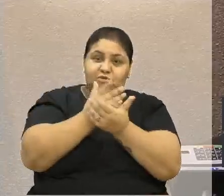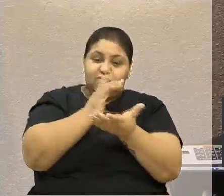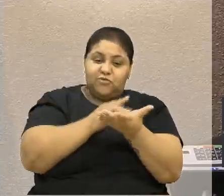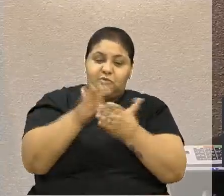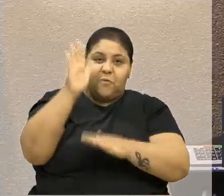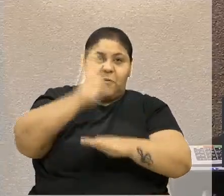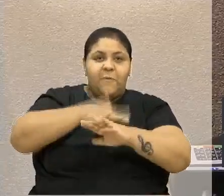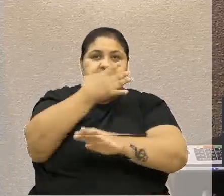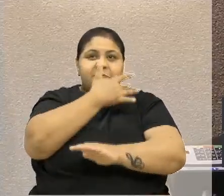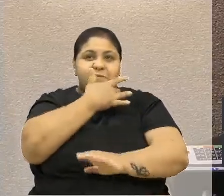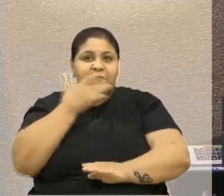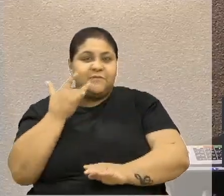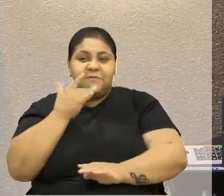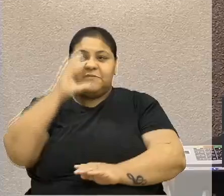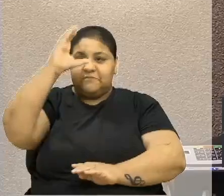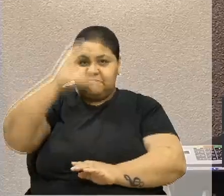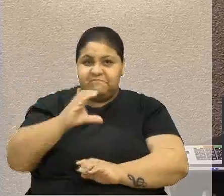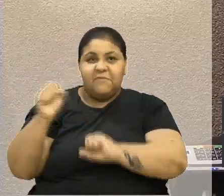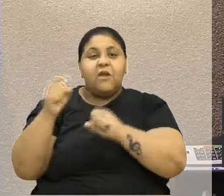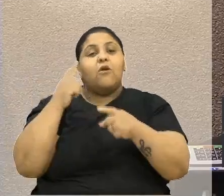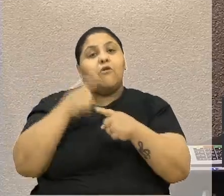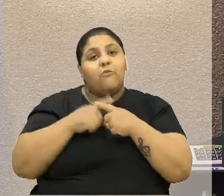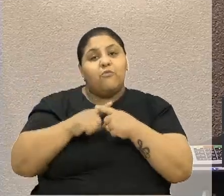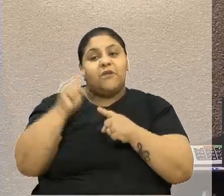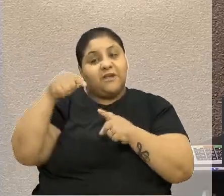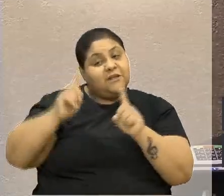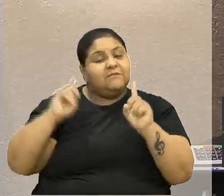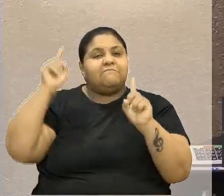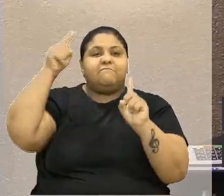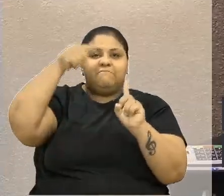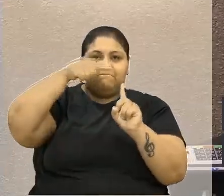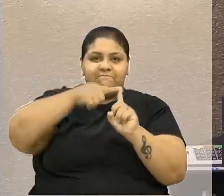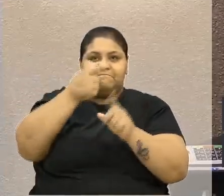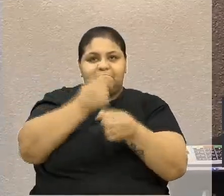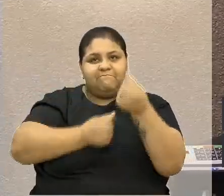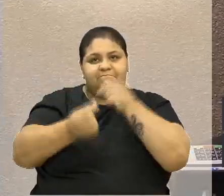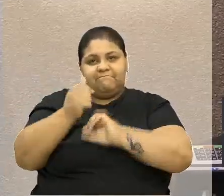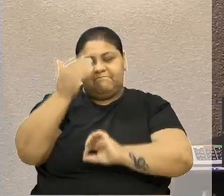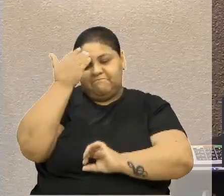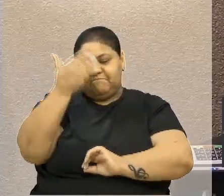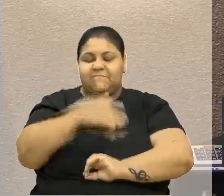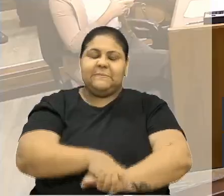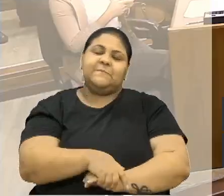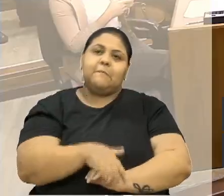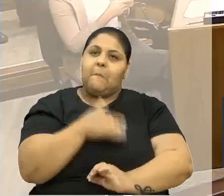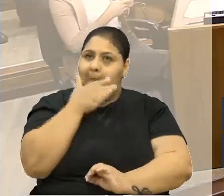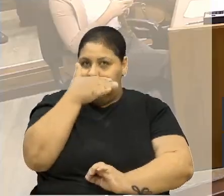fáceis na palma da mão do contribuinte, porque esse é o objetivo da administração. Muito obrigada.